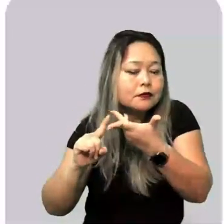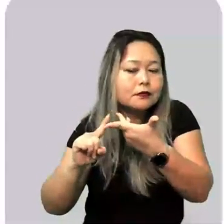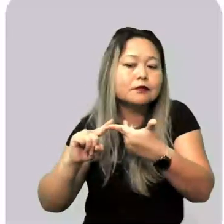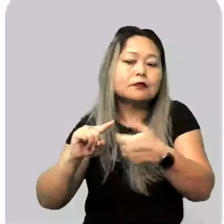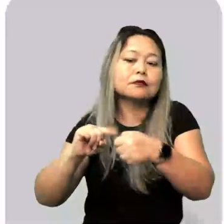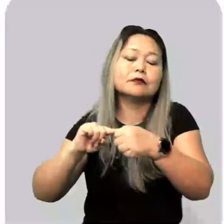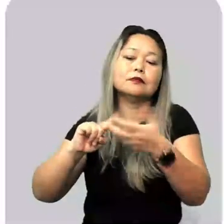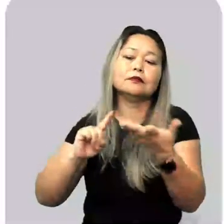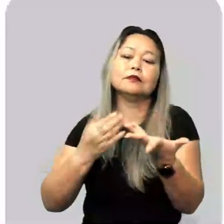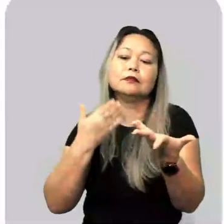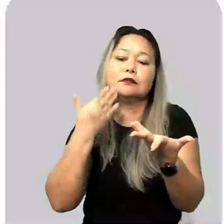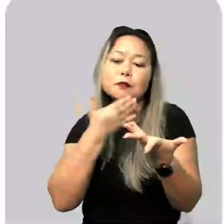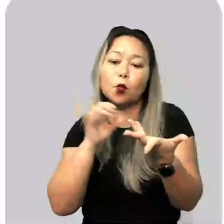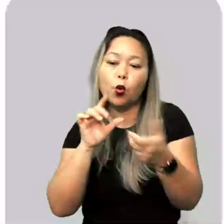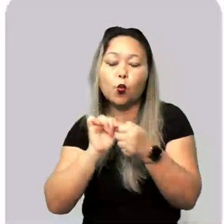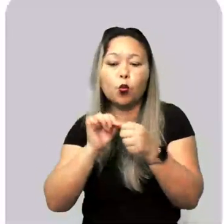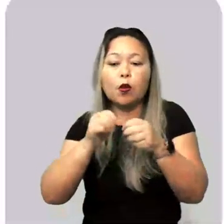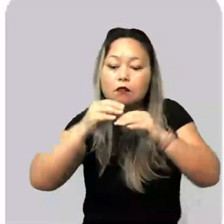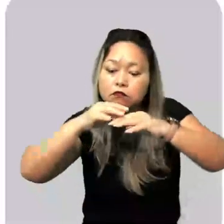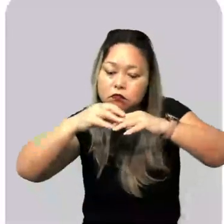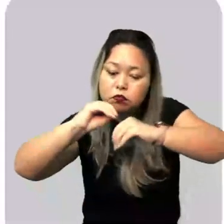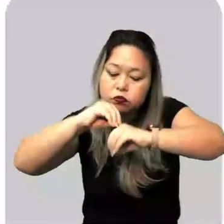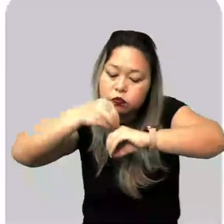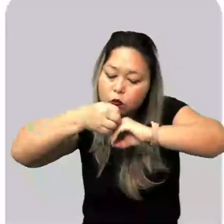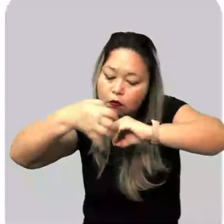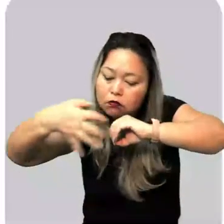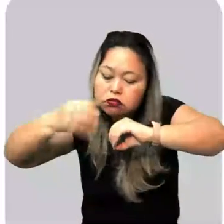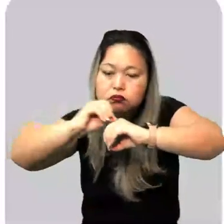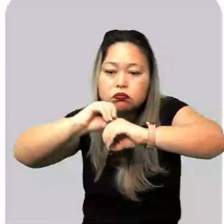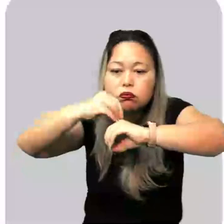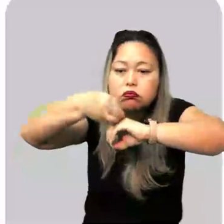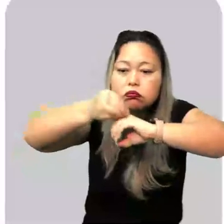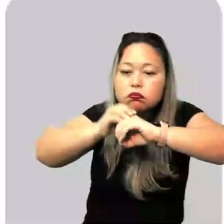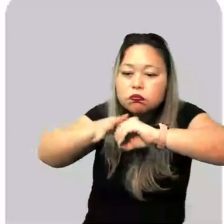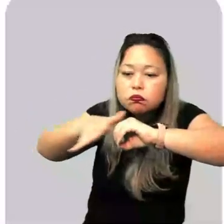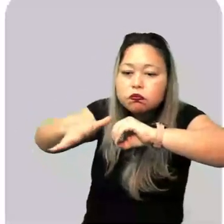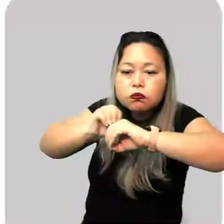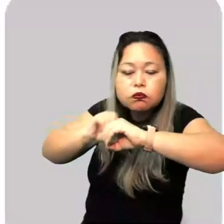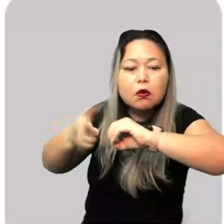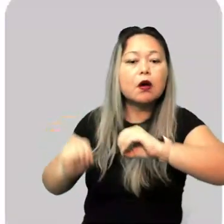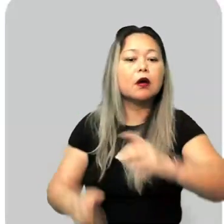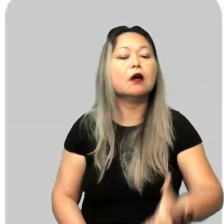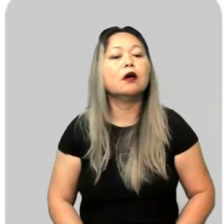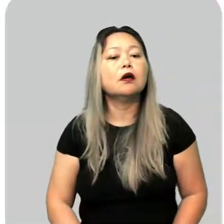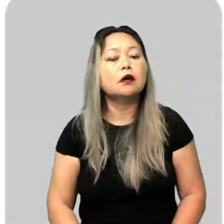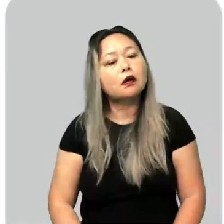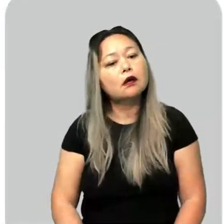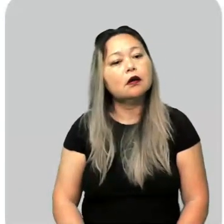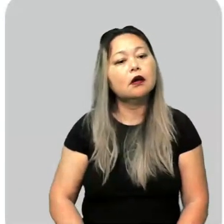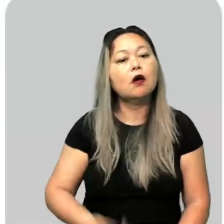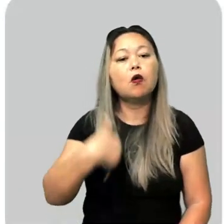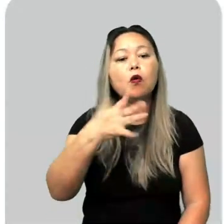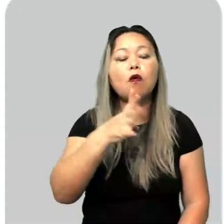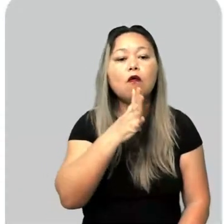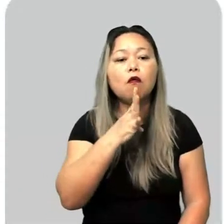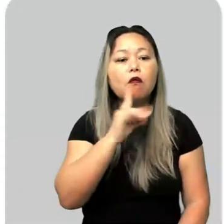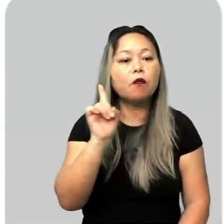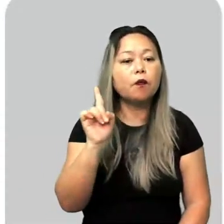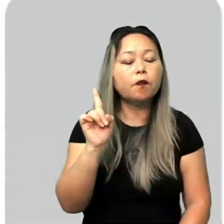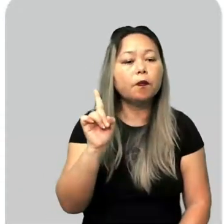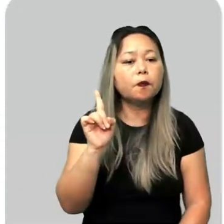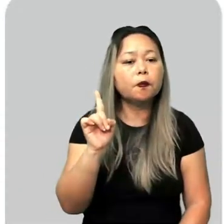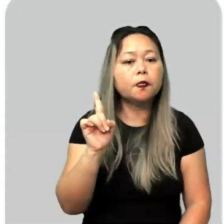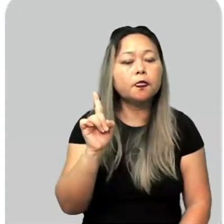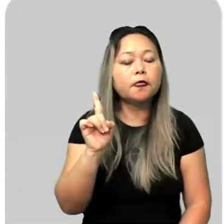polissacarídeos. Moléculas extensas e não disacarídeos. Seguindo, conhecendo as nossas próximas